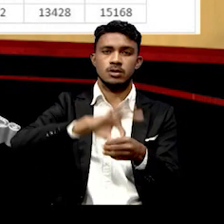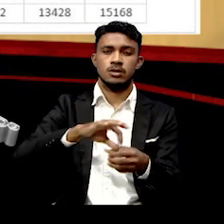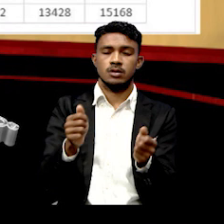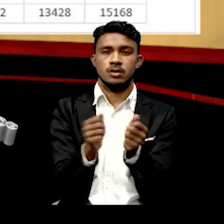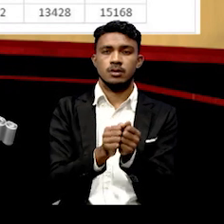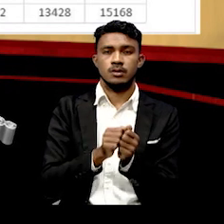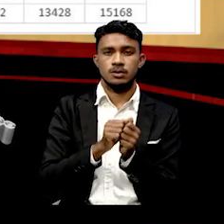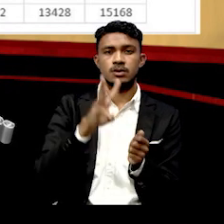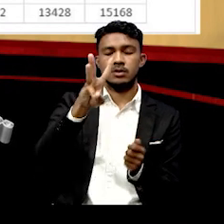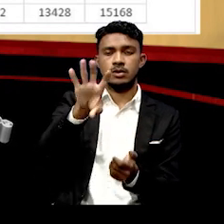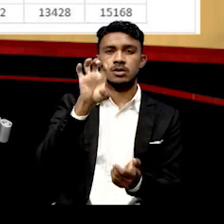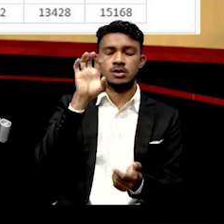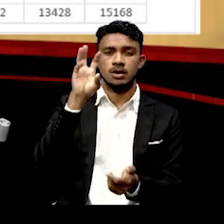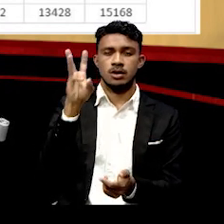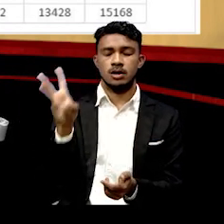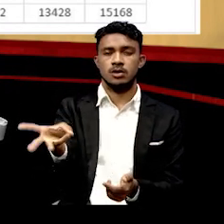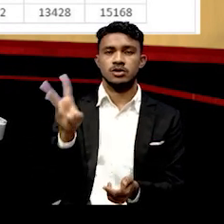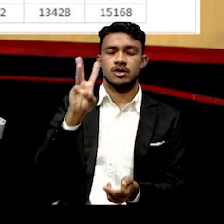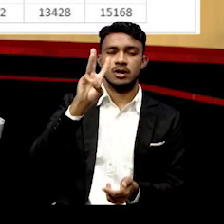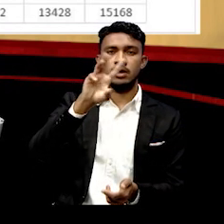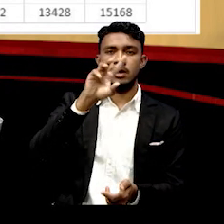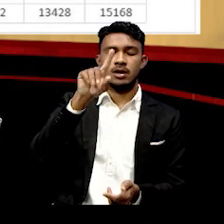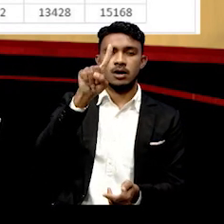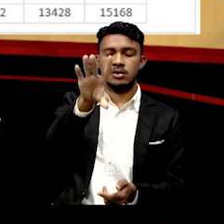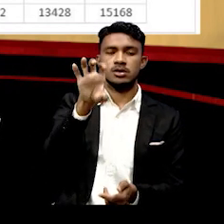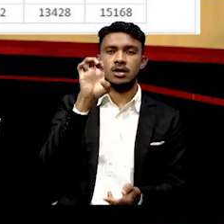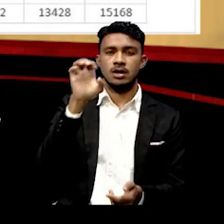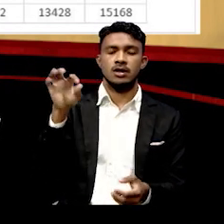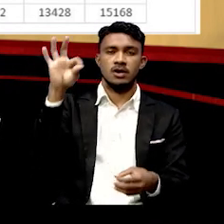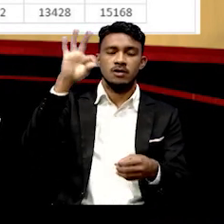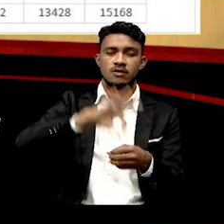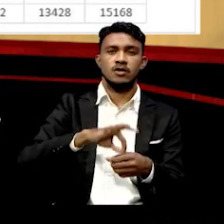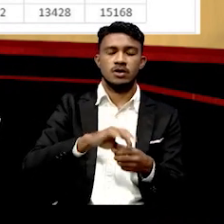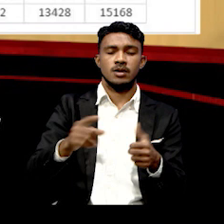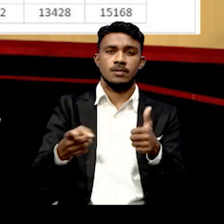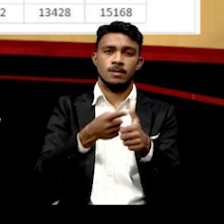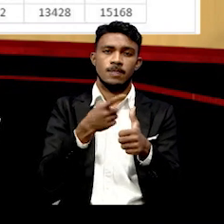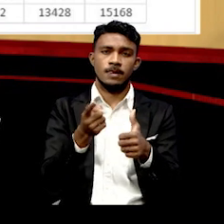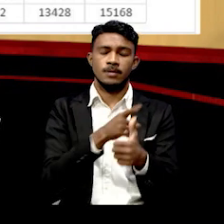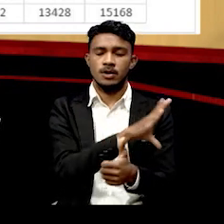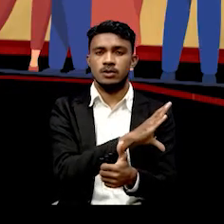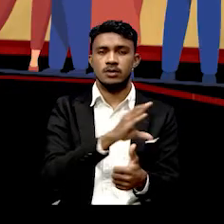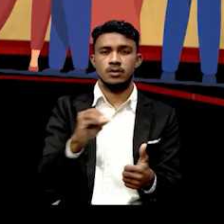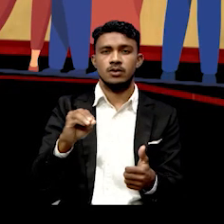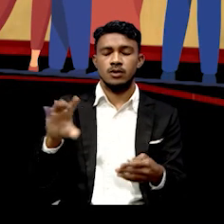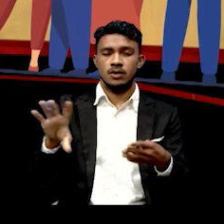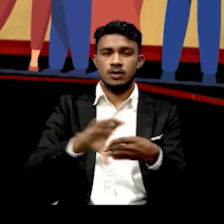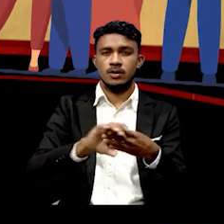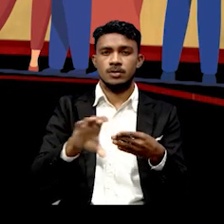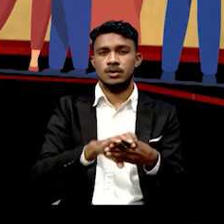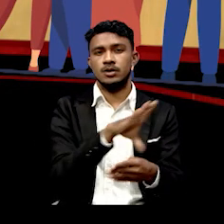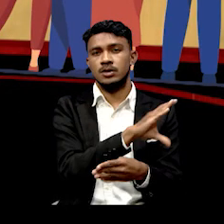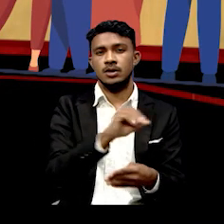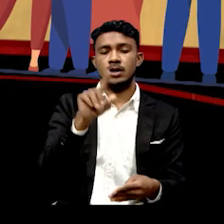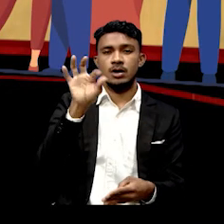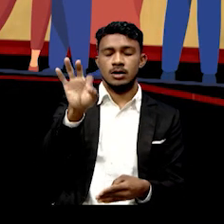atus neng nem nulo resinhat atus ida neng, tuir vota e eleição primeira volta, no eleitor rihun atus ida sianulo